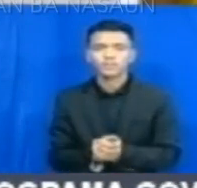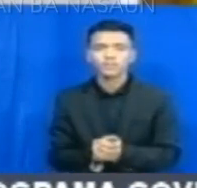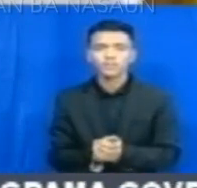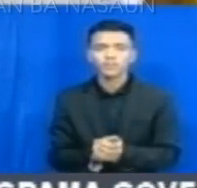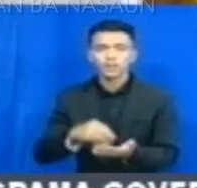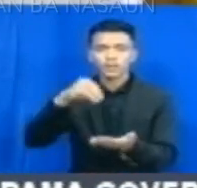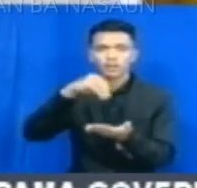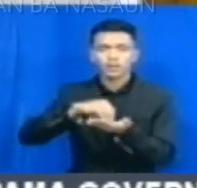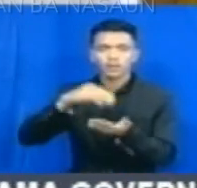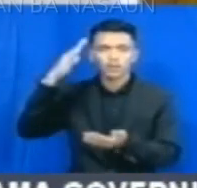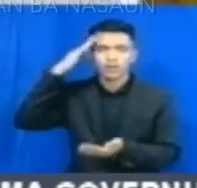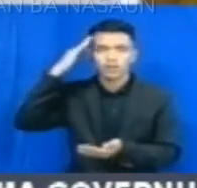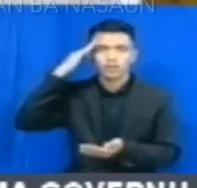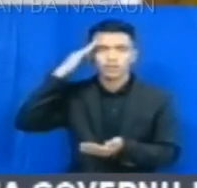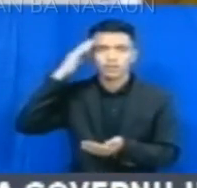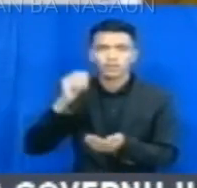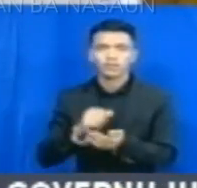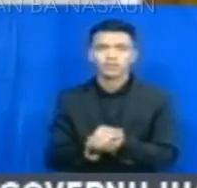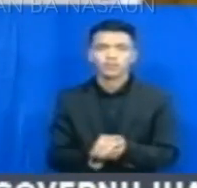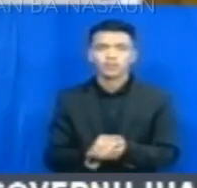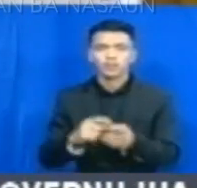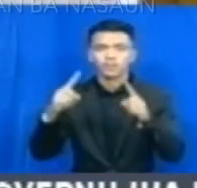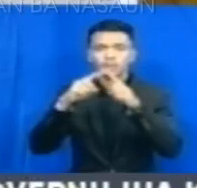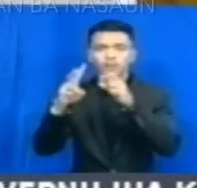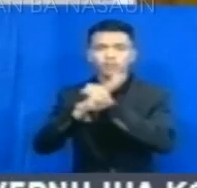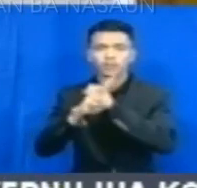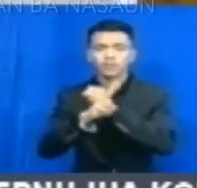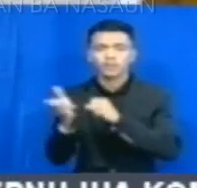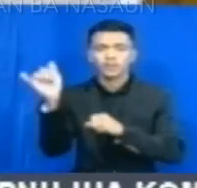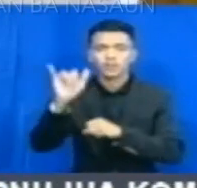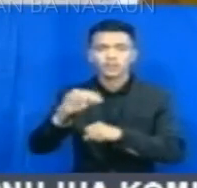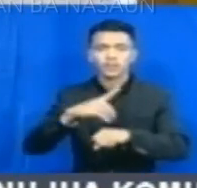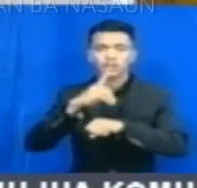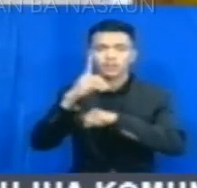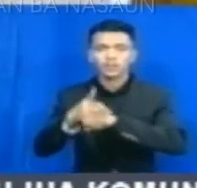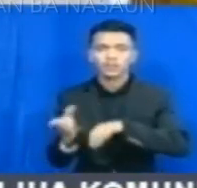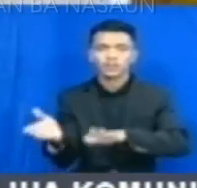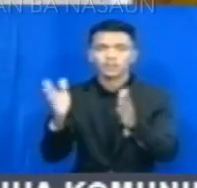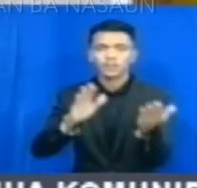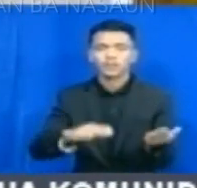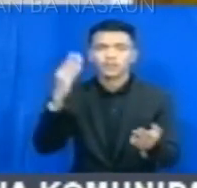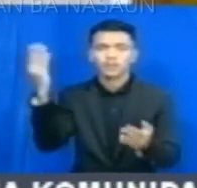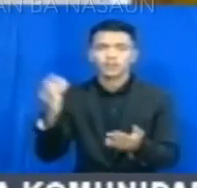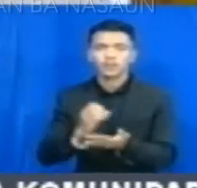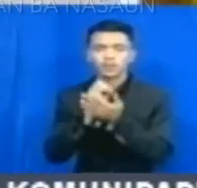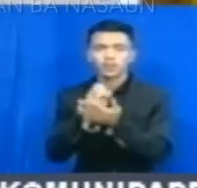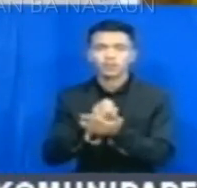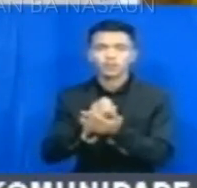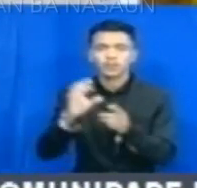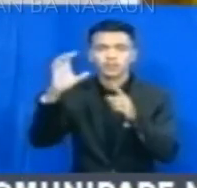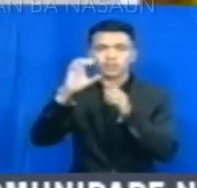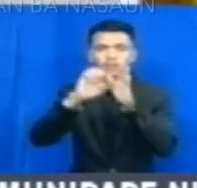a União, a vítima Sarné, acidente mortal e a Coecusi. Chefe